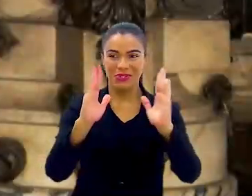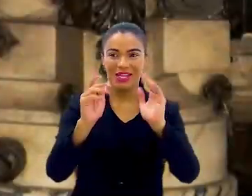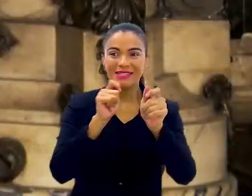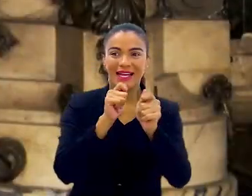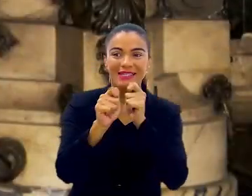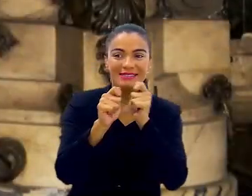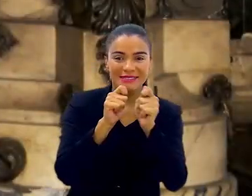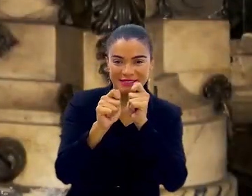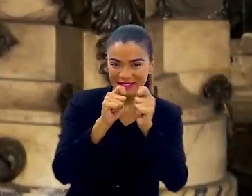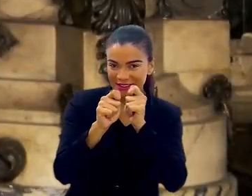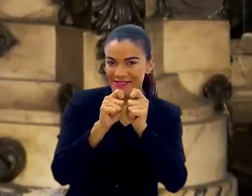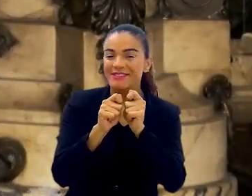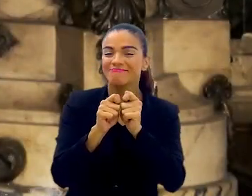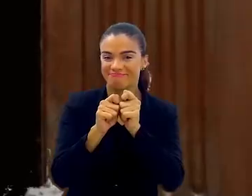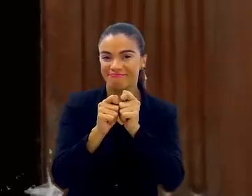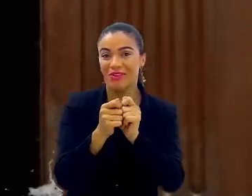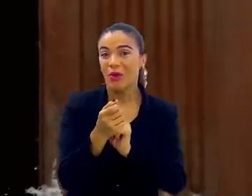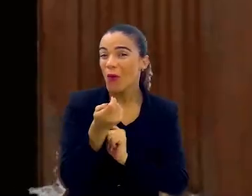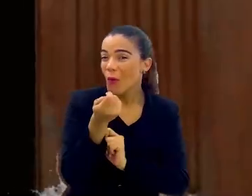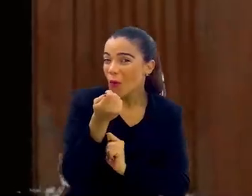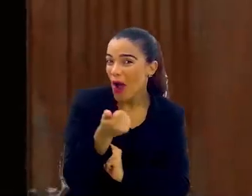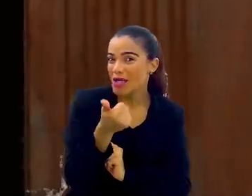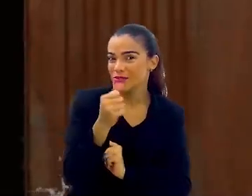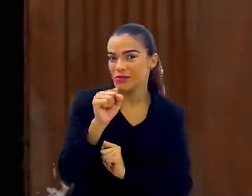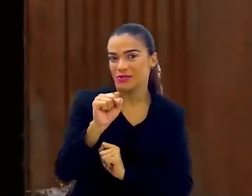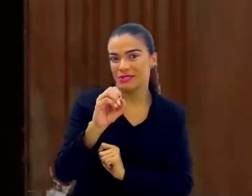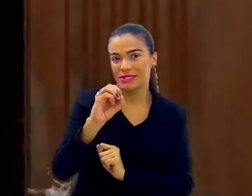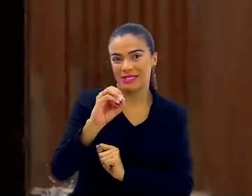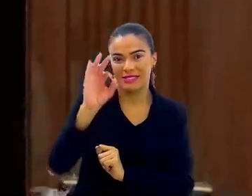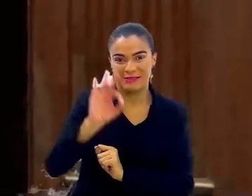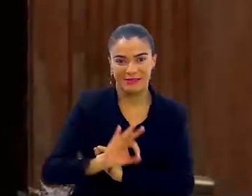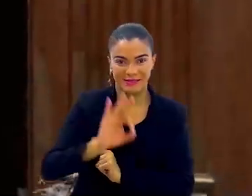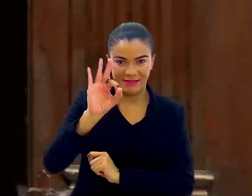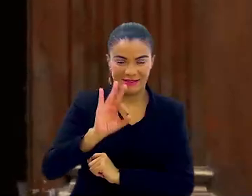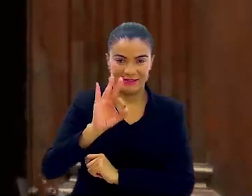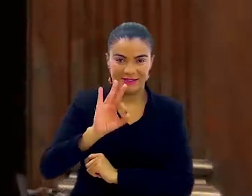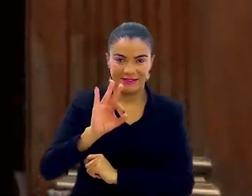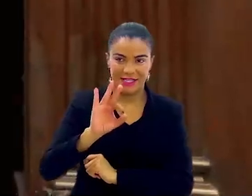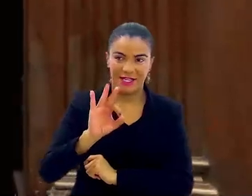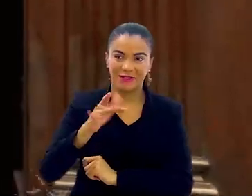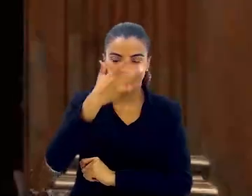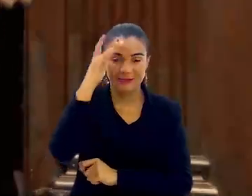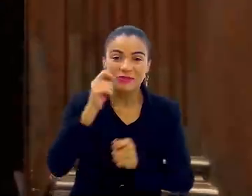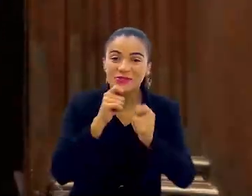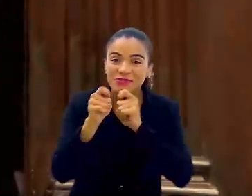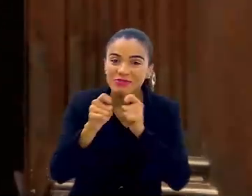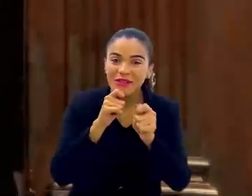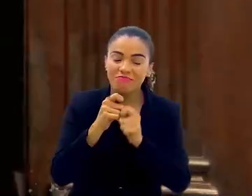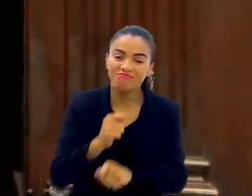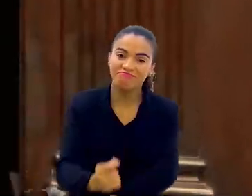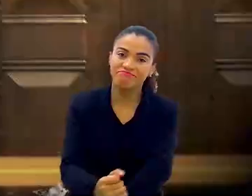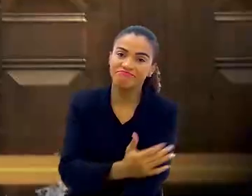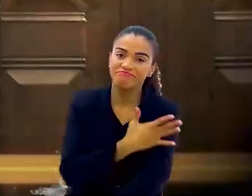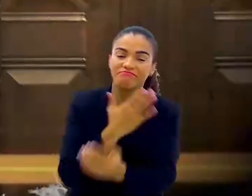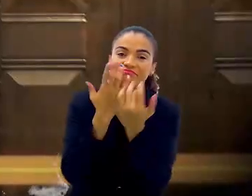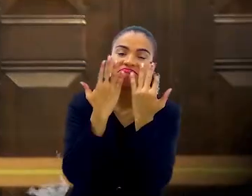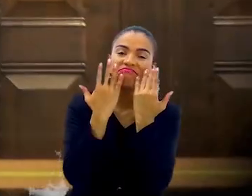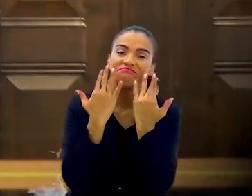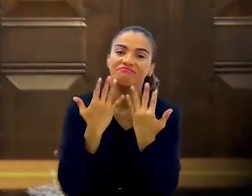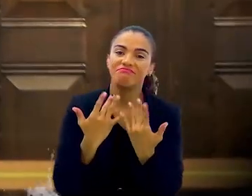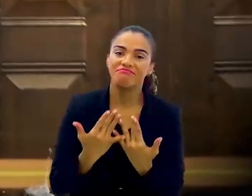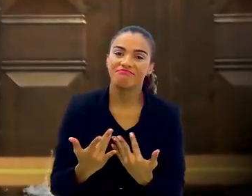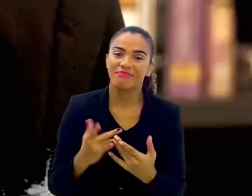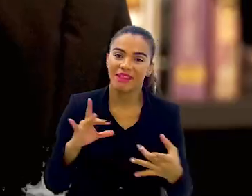Durante as entrevistas para o programa, quase 80% dos entrevistados se emocionaram ao falar da relação com o